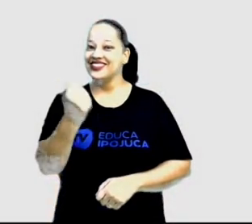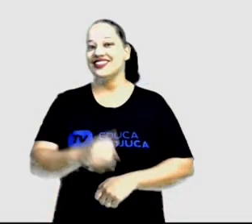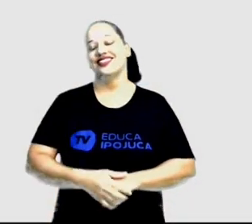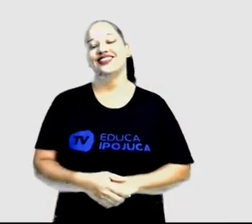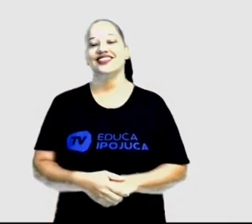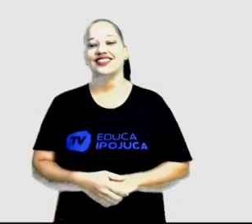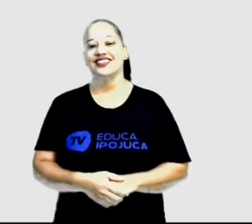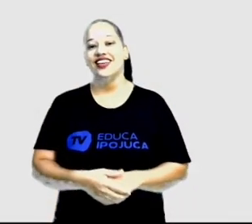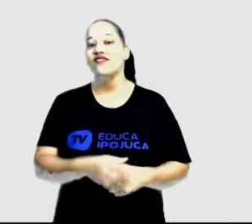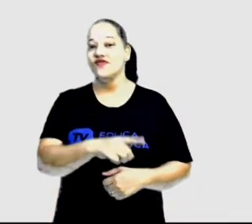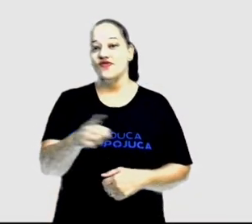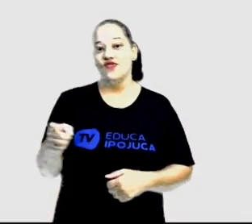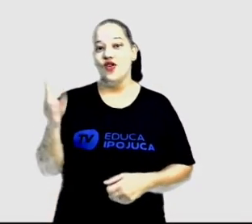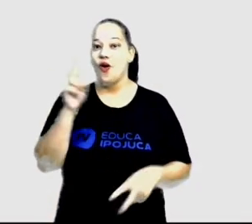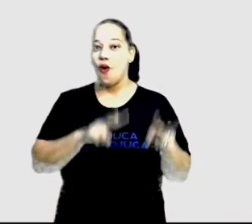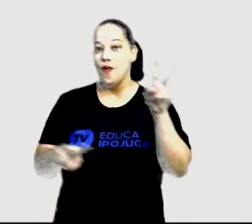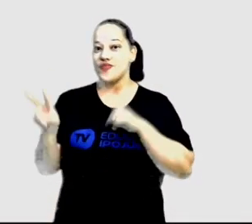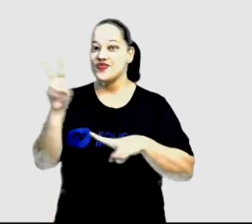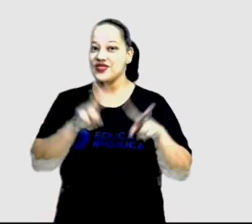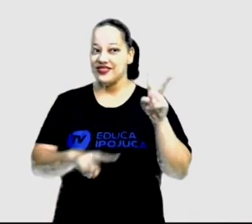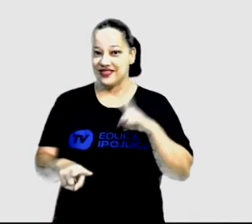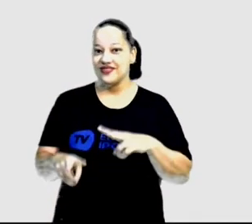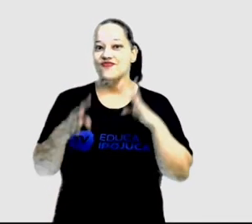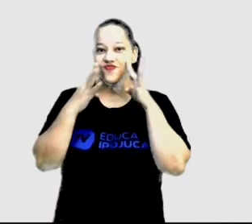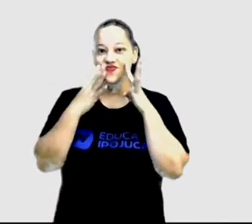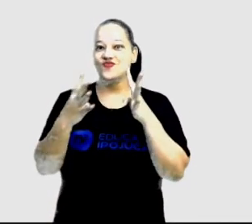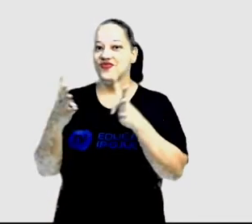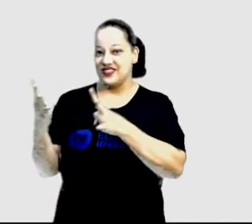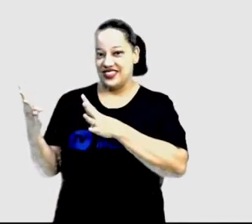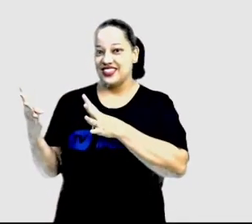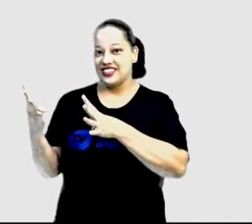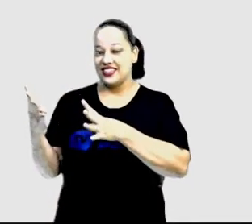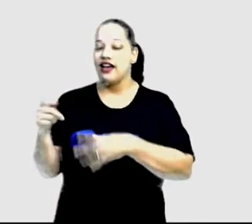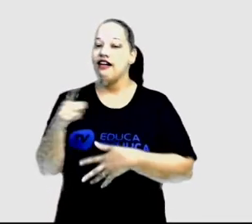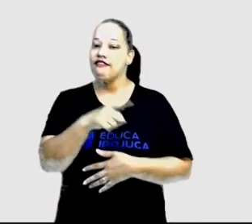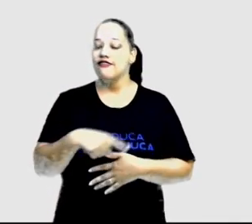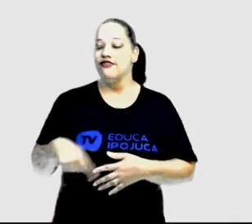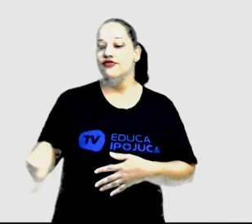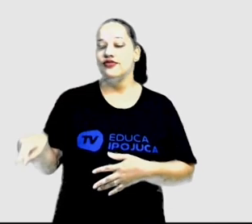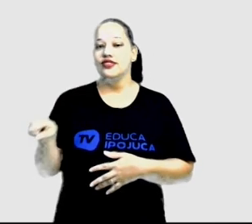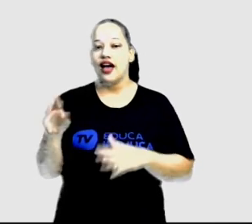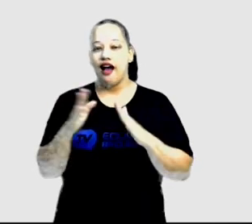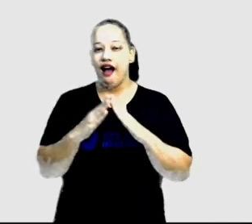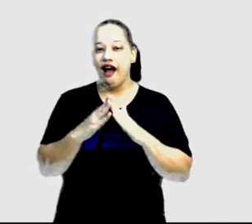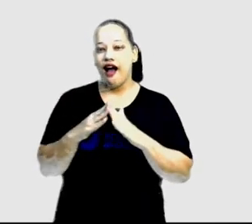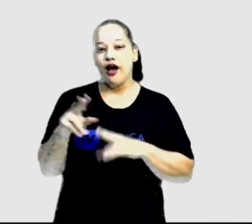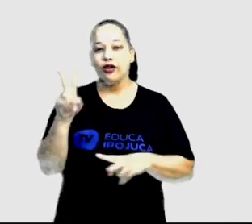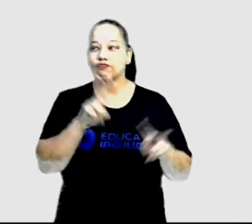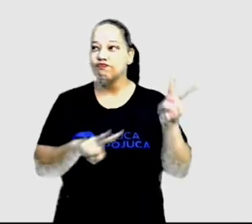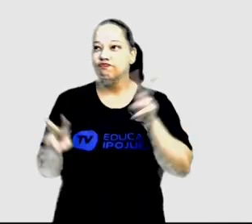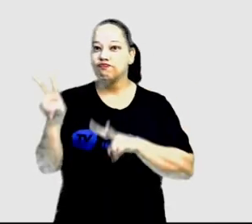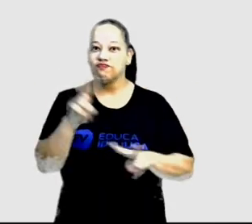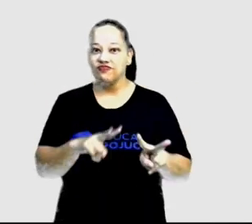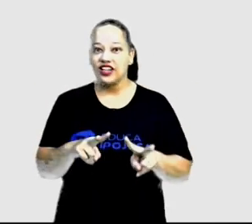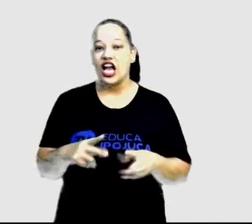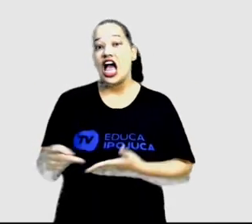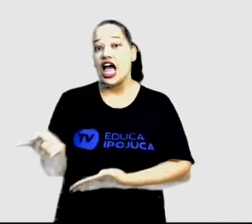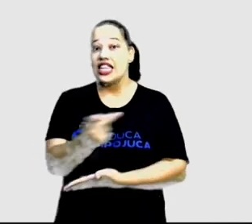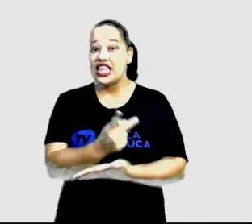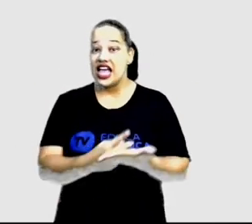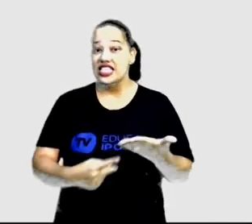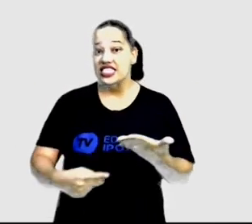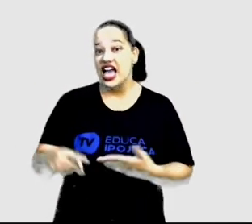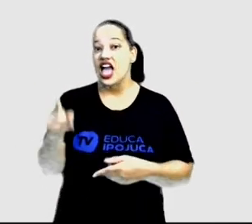Observem com atenção ao seu redor e desenhe objetos que